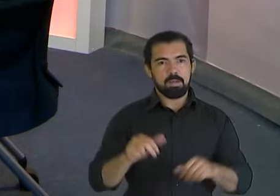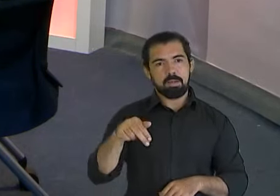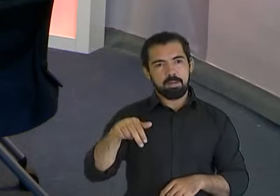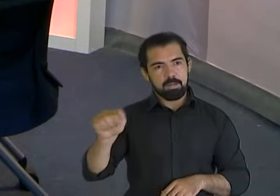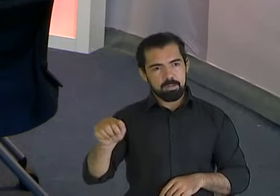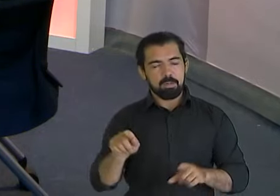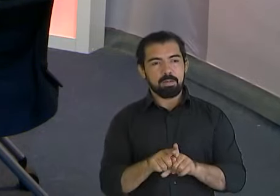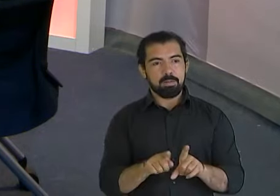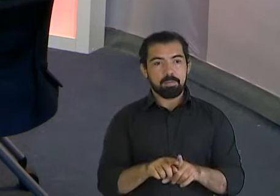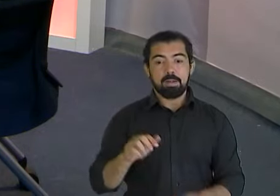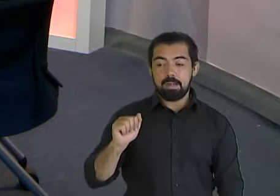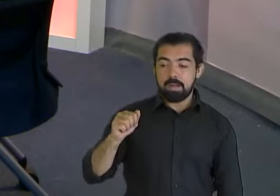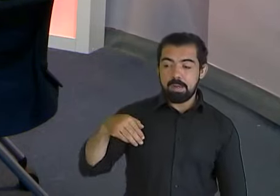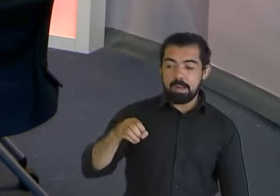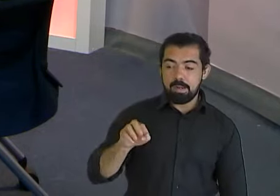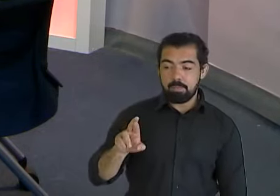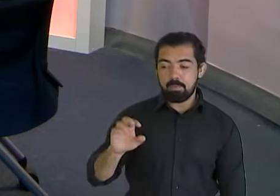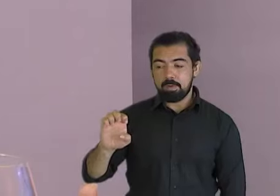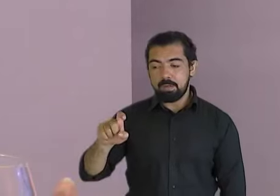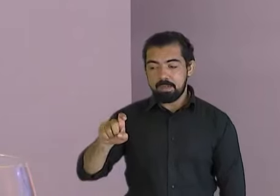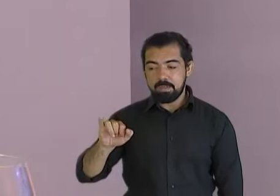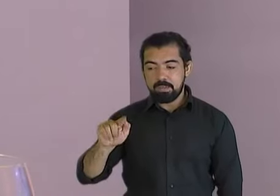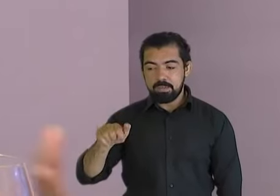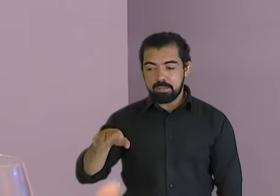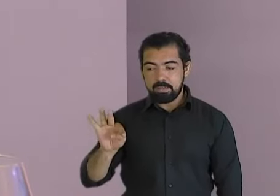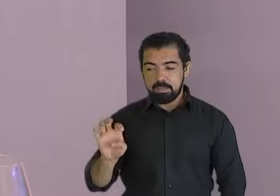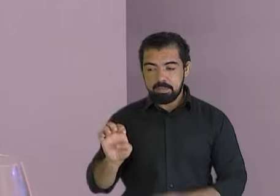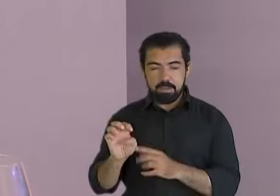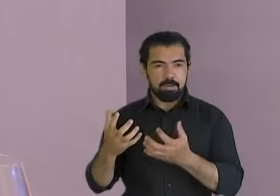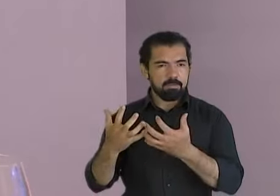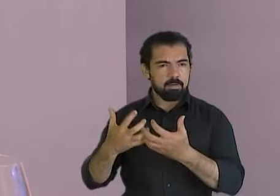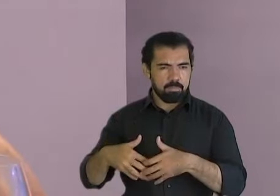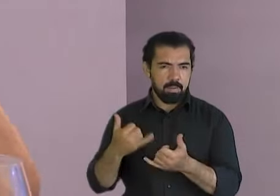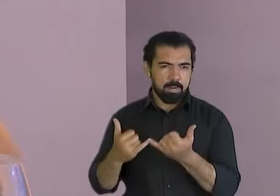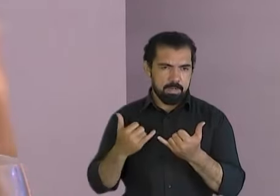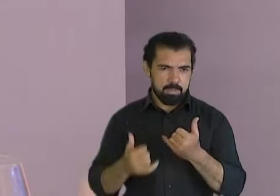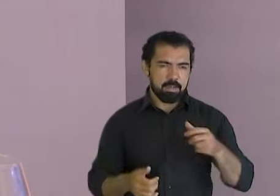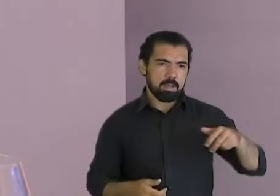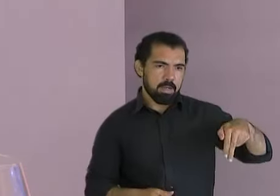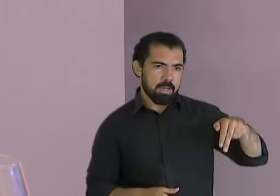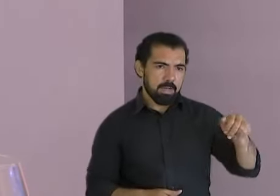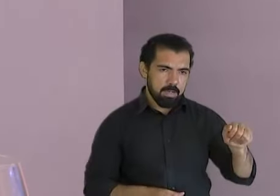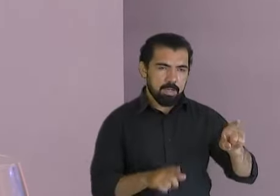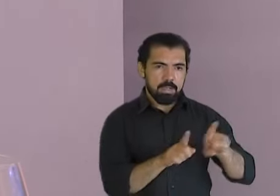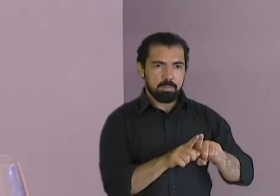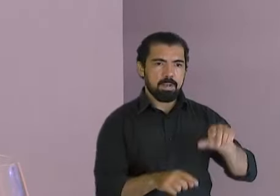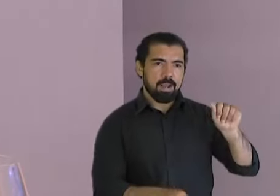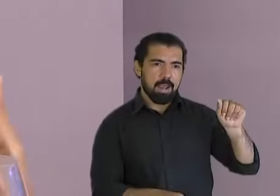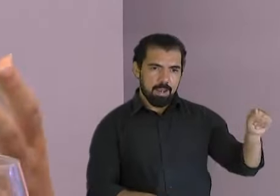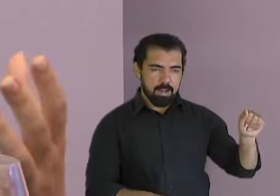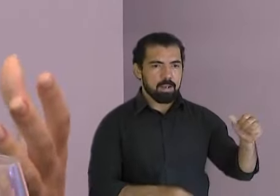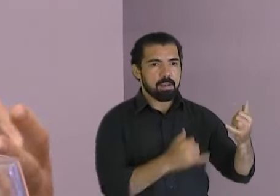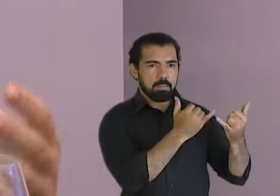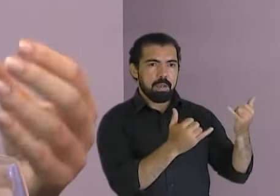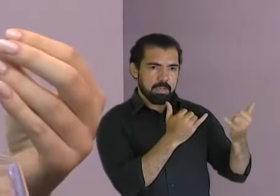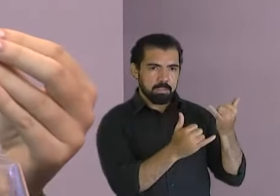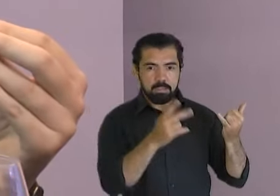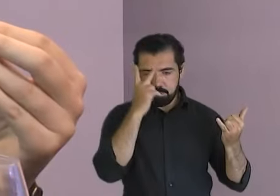amor exigente, é como se tivesse essa mesma funcionalidade, né? Então assim são falas, né, e aí tem a questão